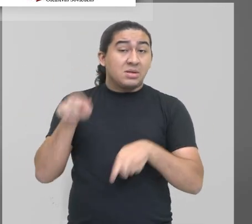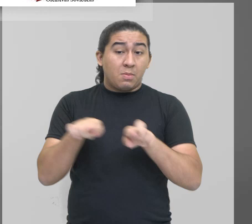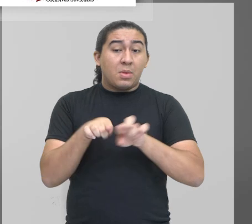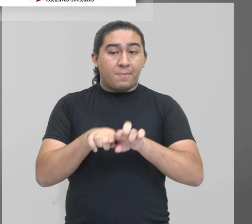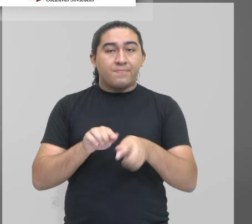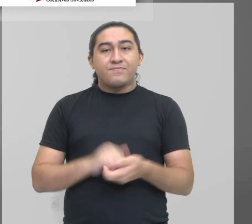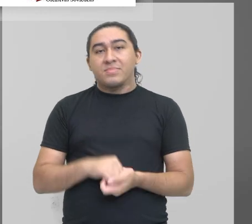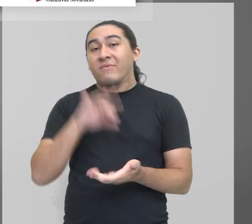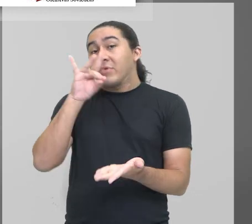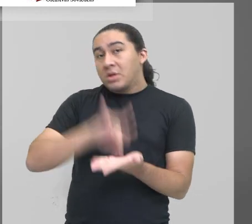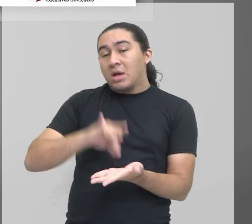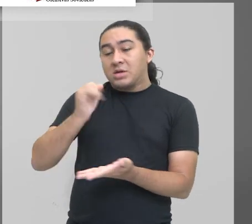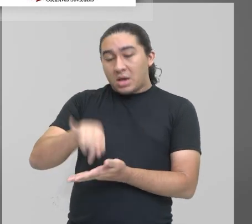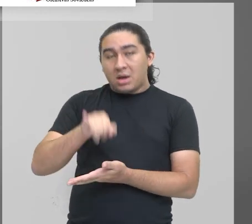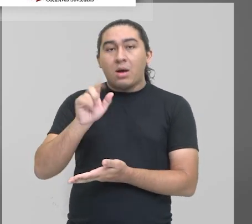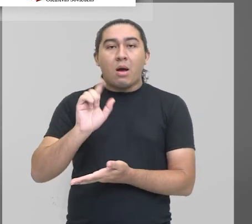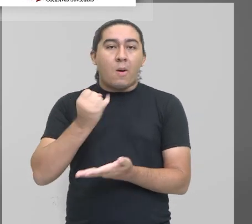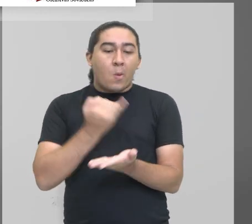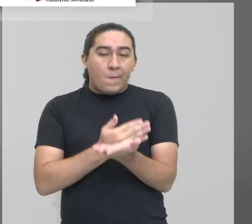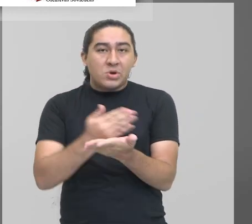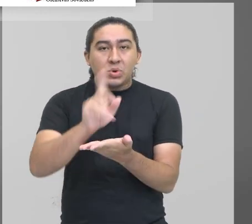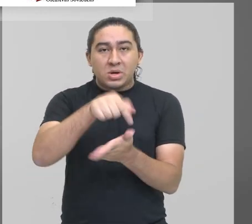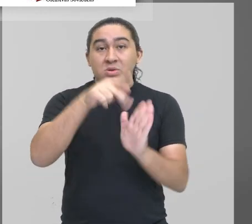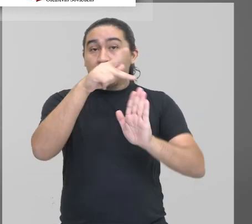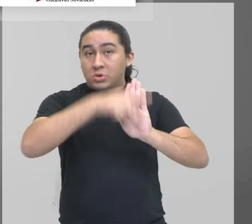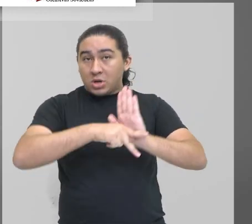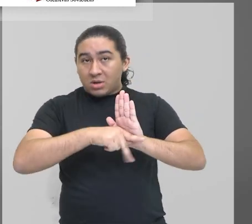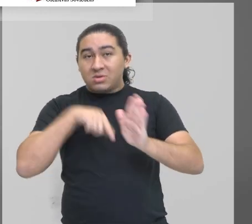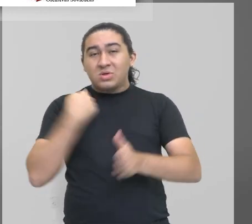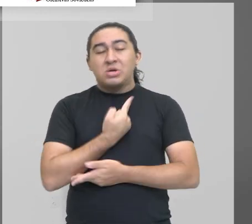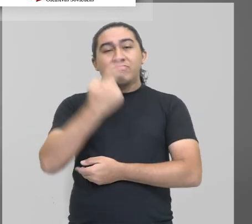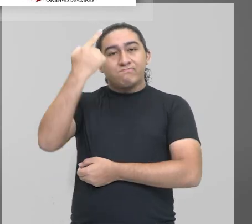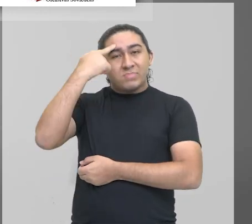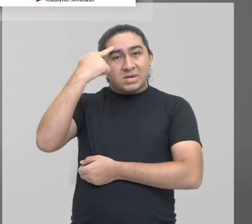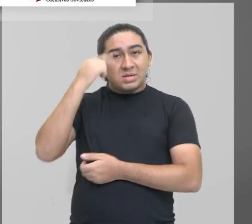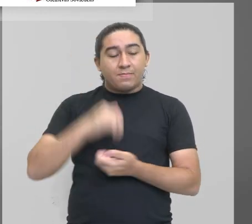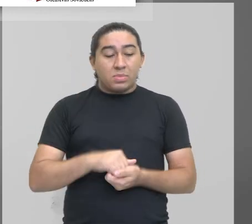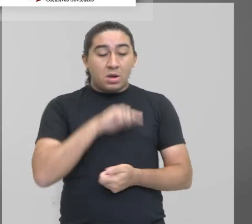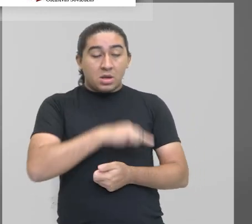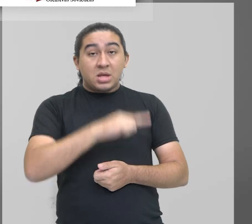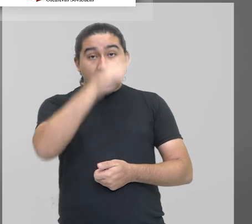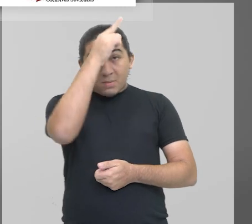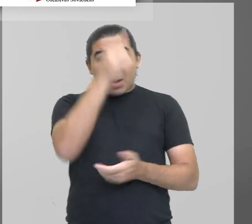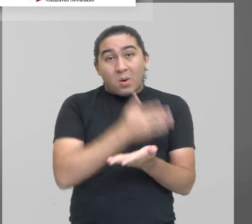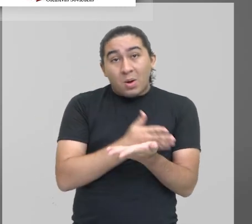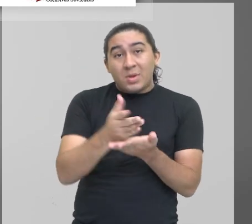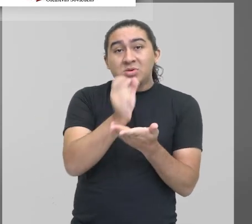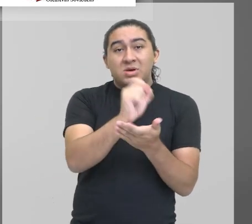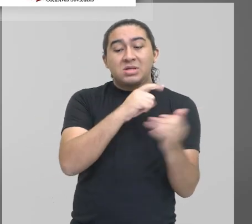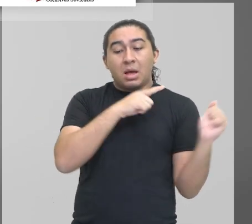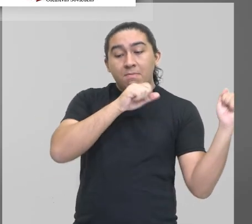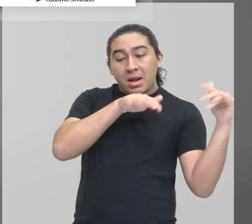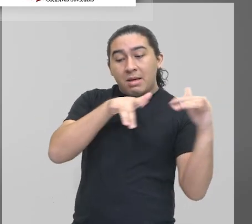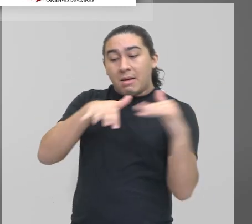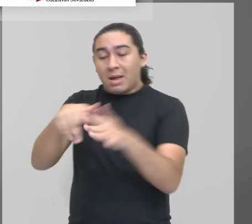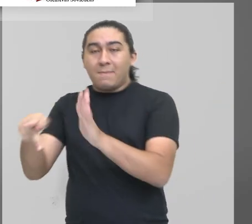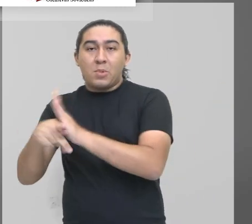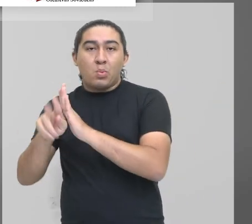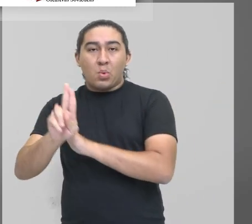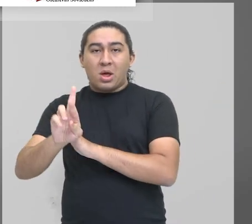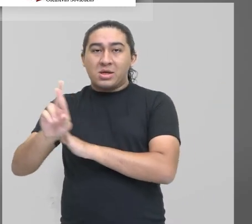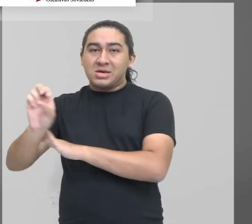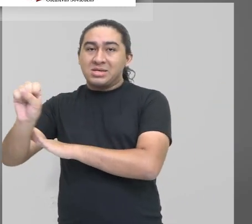fato, com o início da Operação Barbarossa, a gente vê que a Alemanha começa a invadir o território da